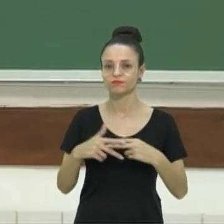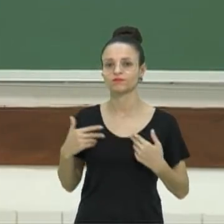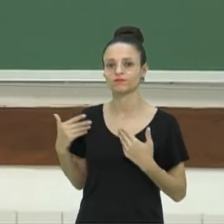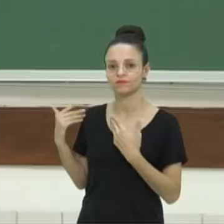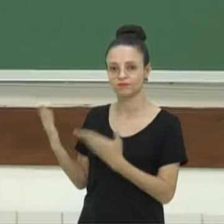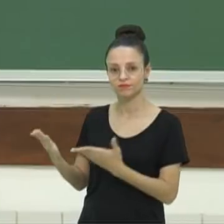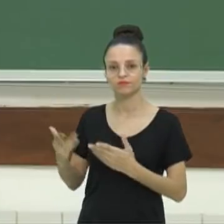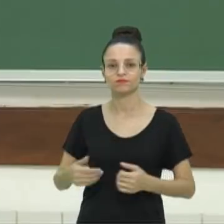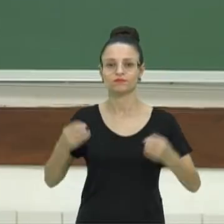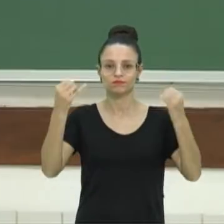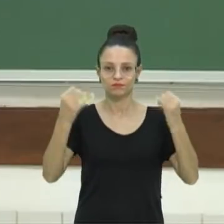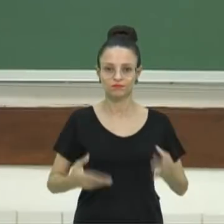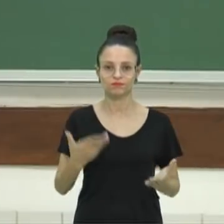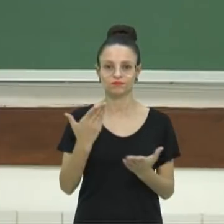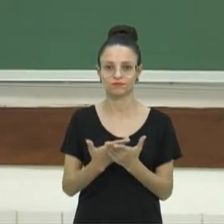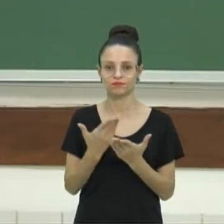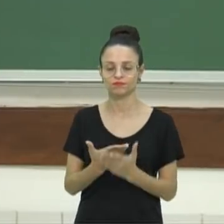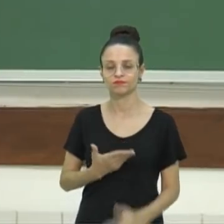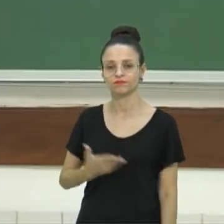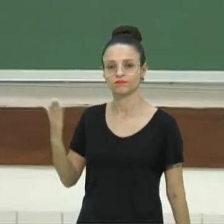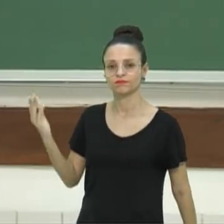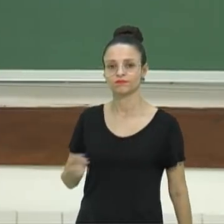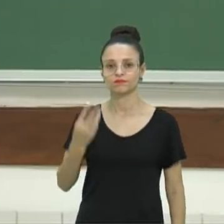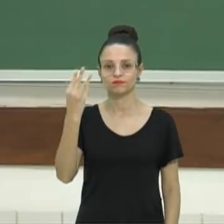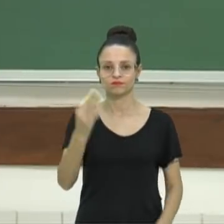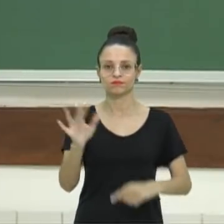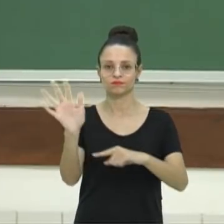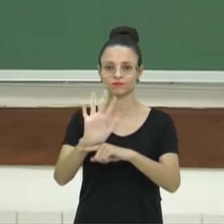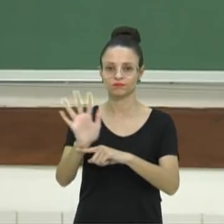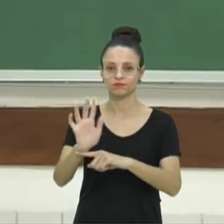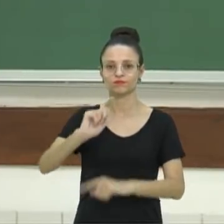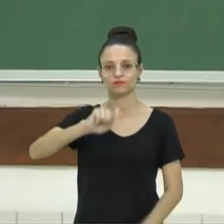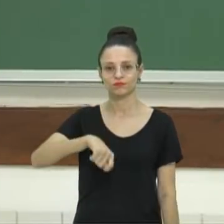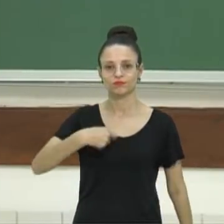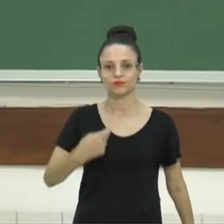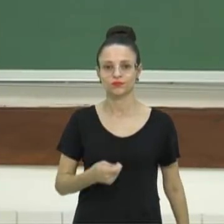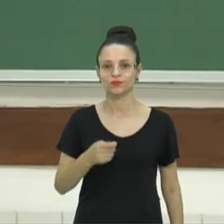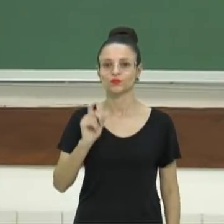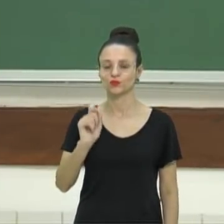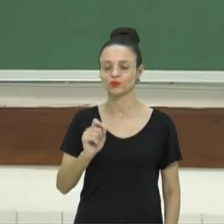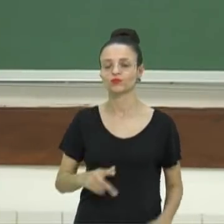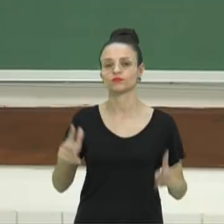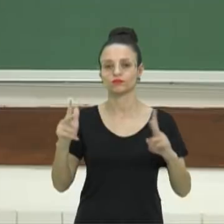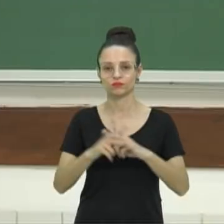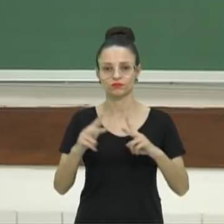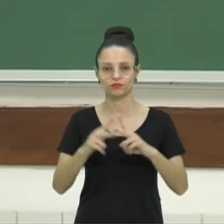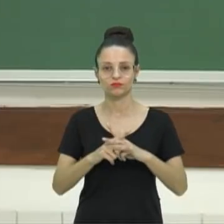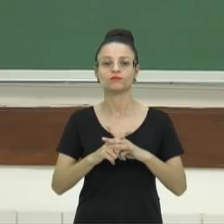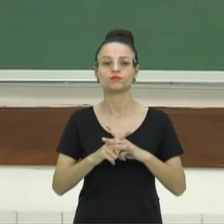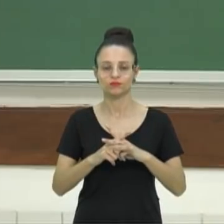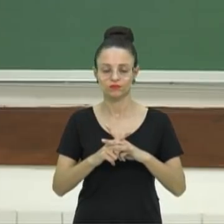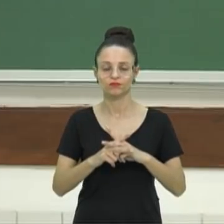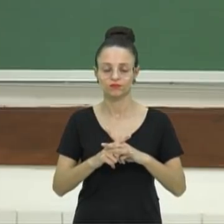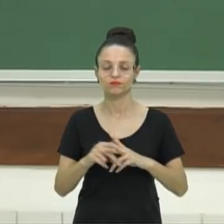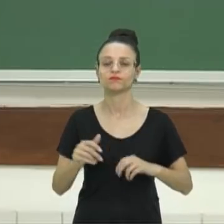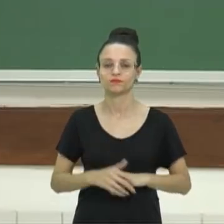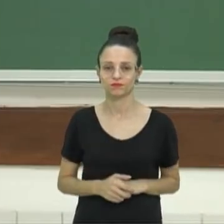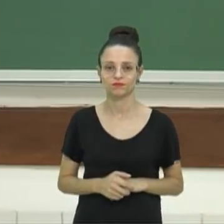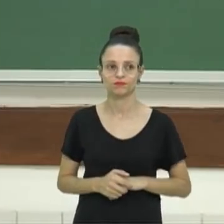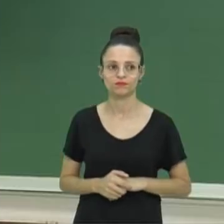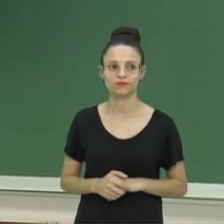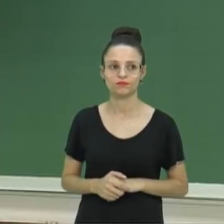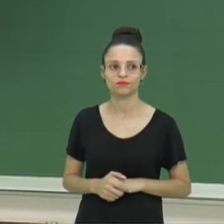que tratamos naquela aula, né? Então, aqui são 3 vídeos especificamente, né, sobre as lutas do wrestling, né? Aqui